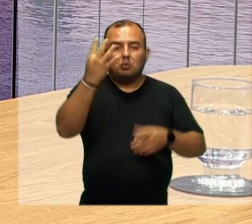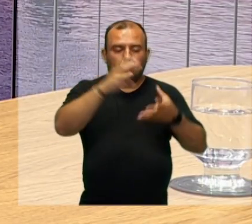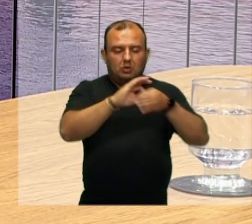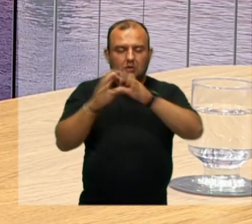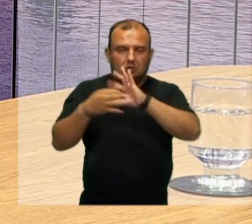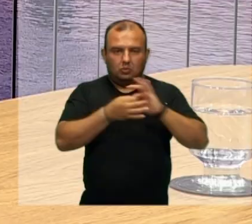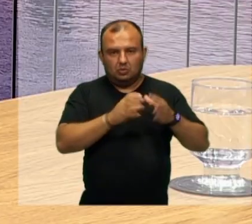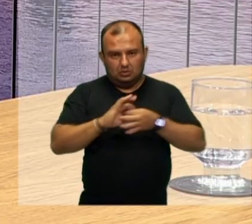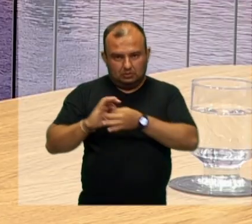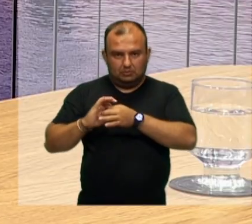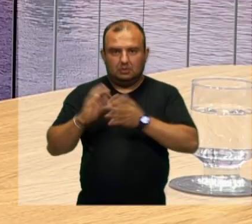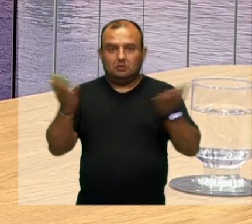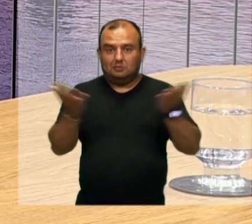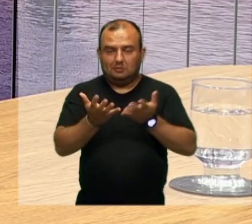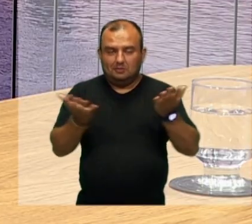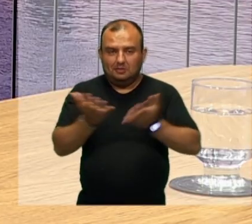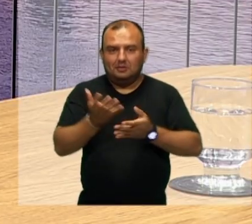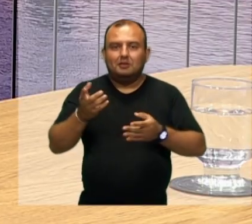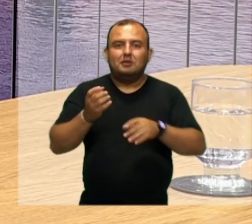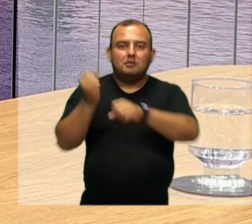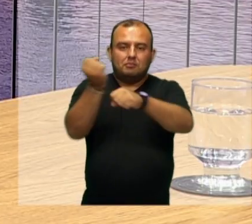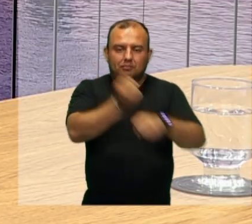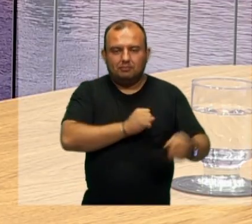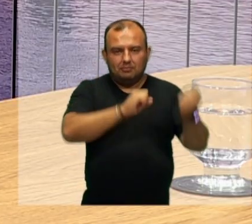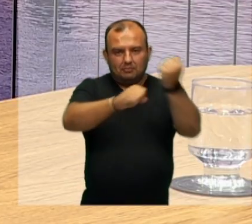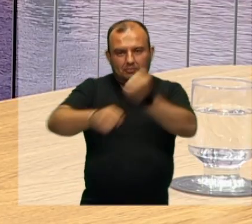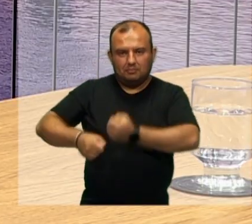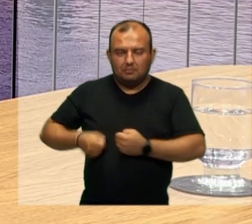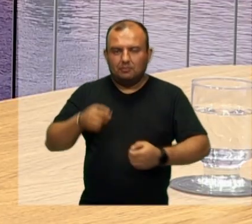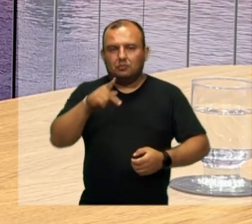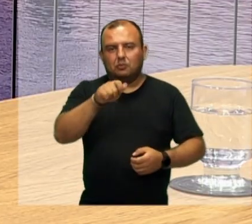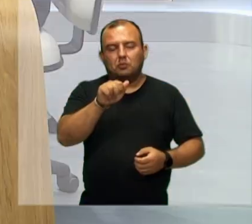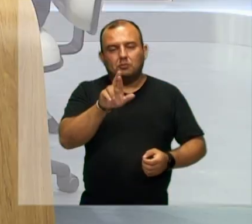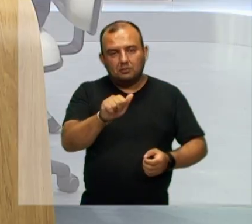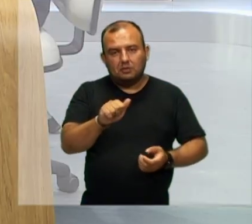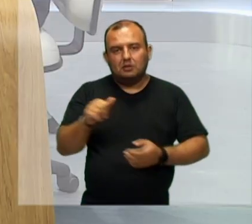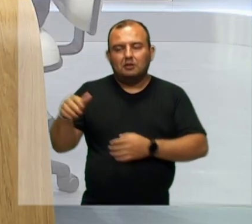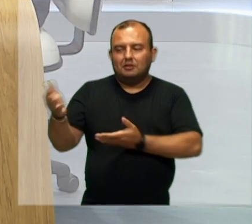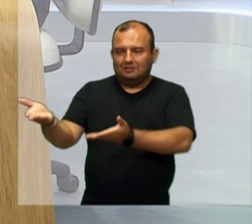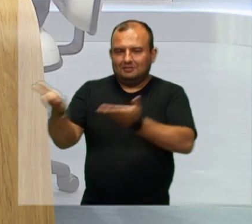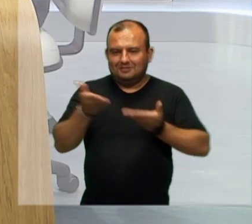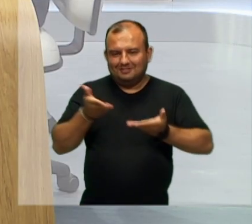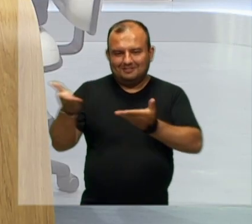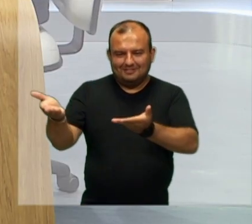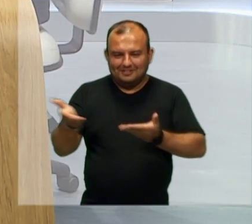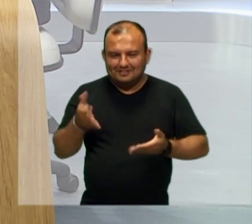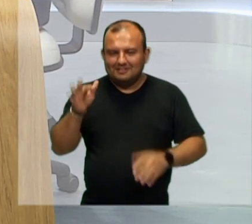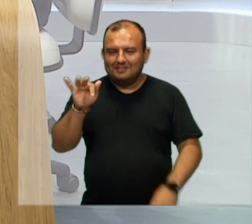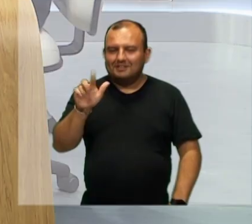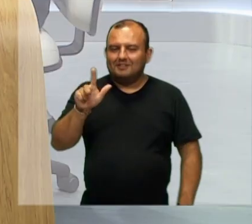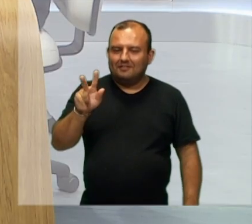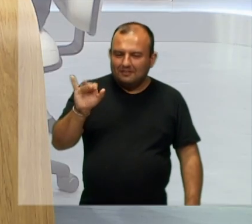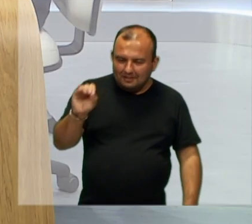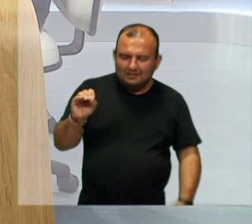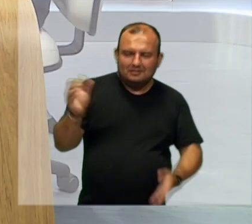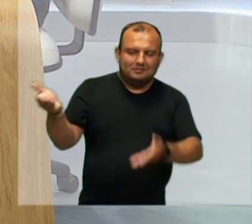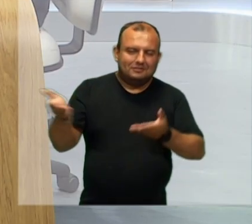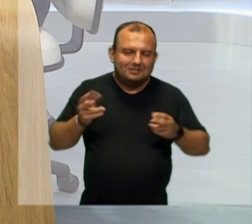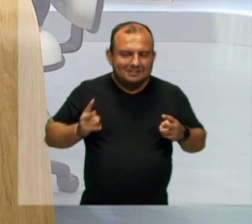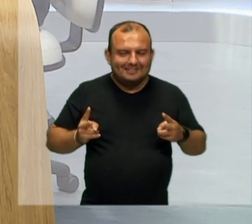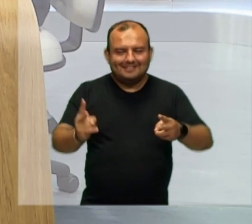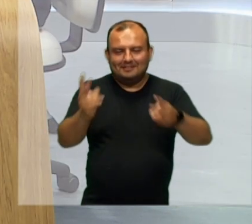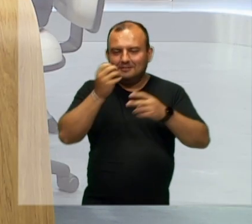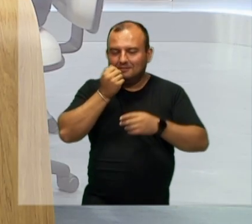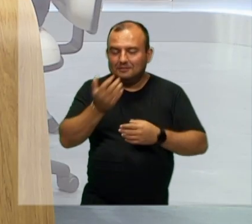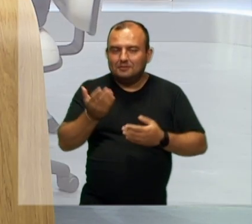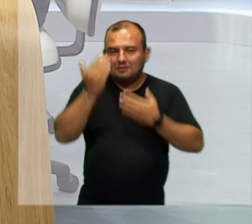Olimpíada. Dessa vez, na paracanoagem. Flávio Reite, seja sempre muito bem-vindo aqui ao Câmara Aberta.